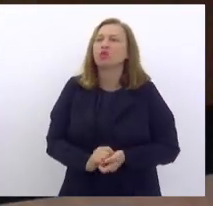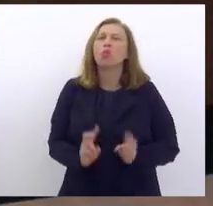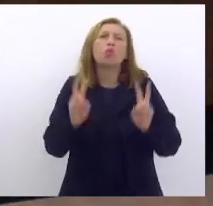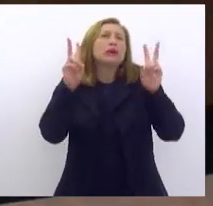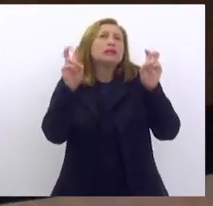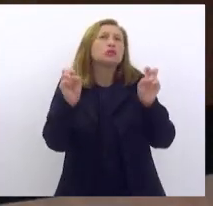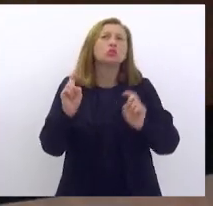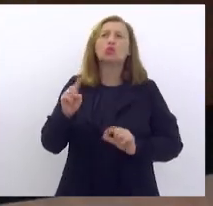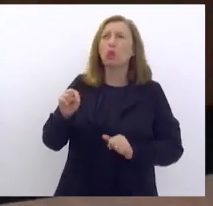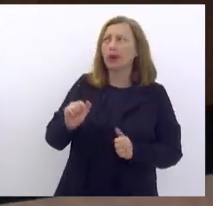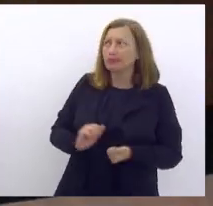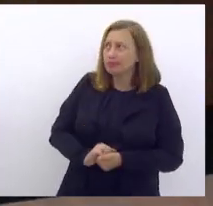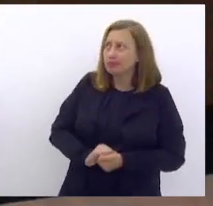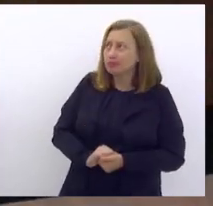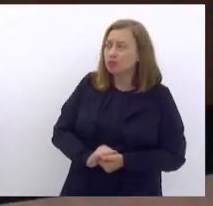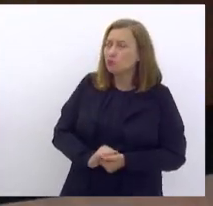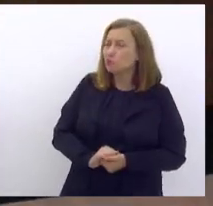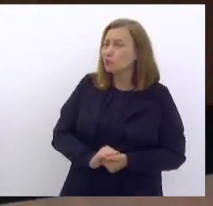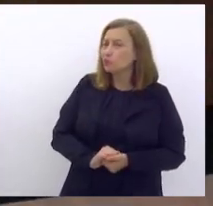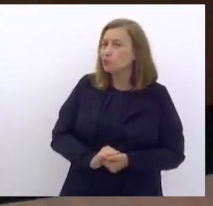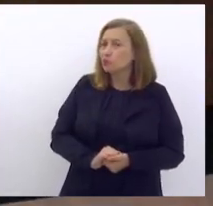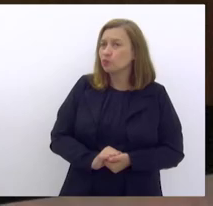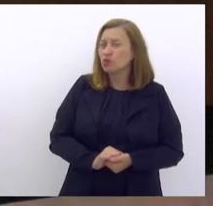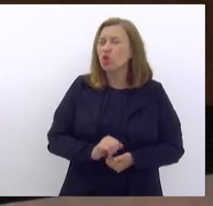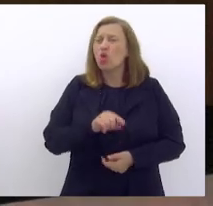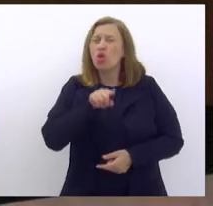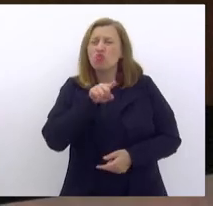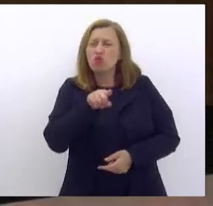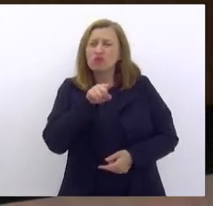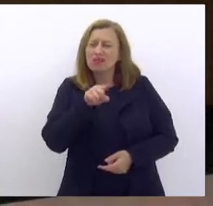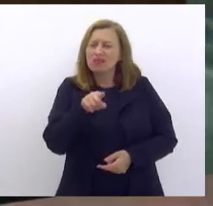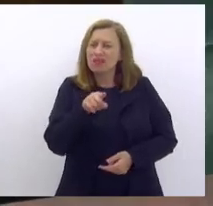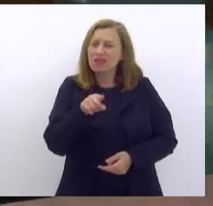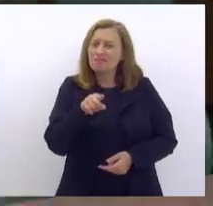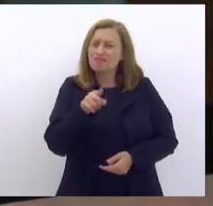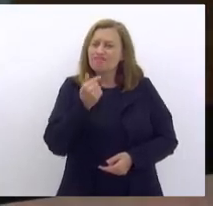fato é que, quando você pega